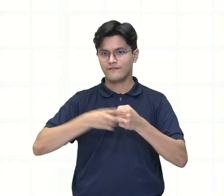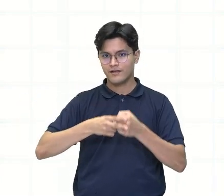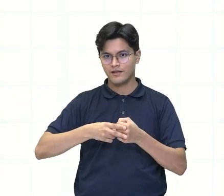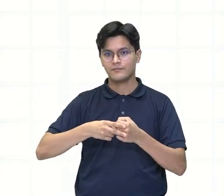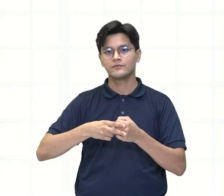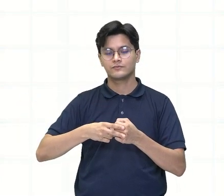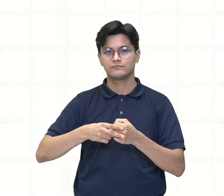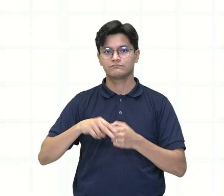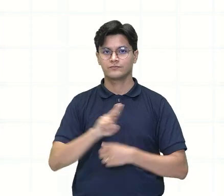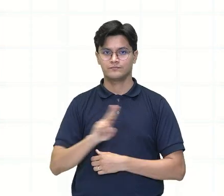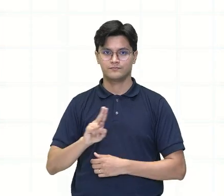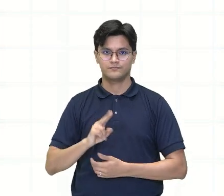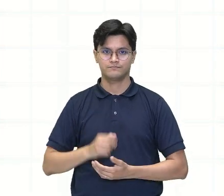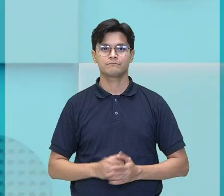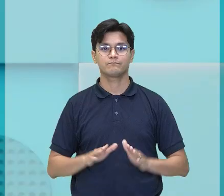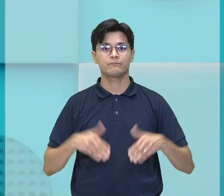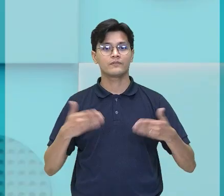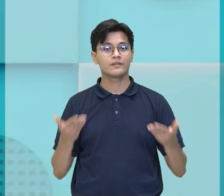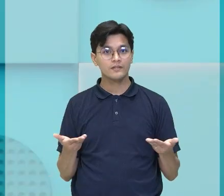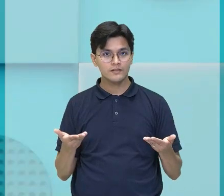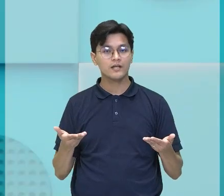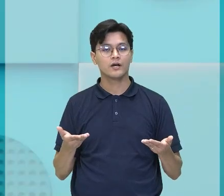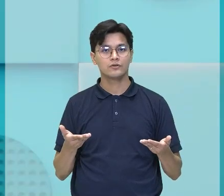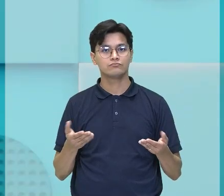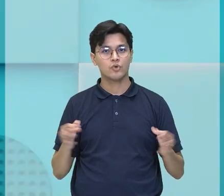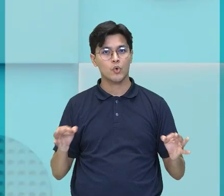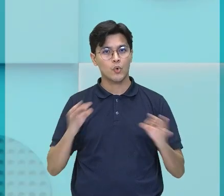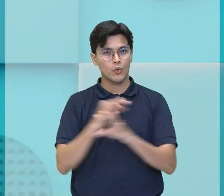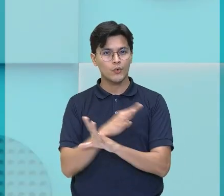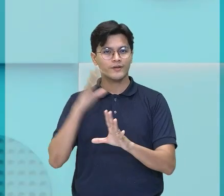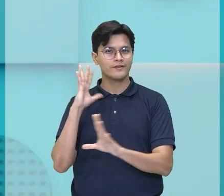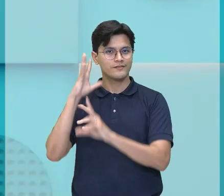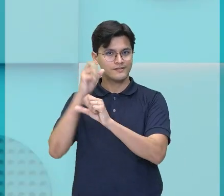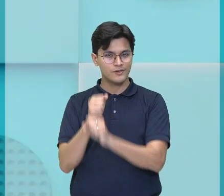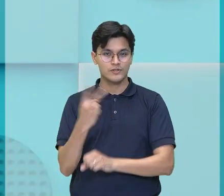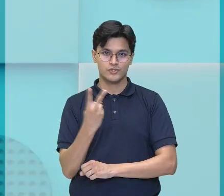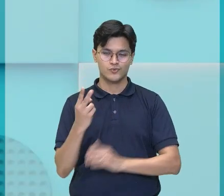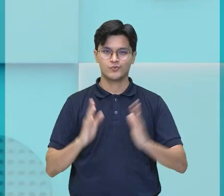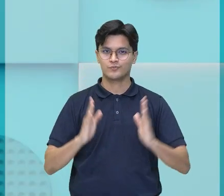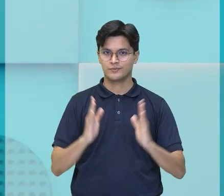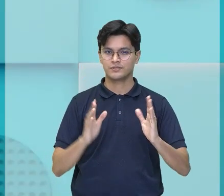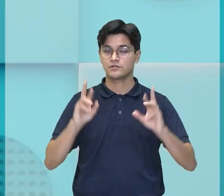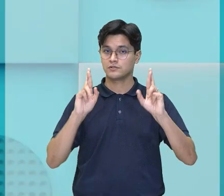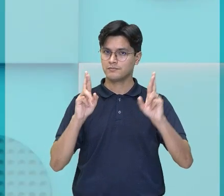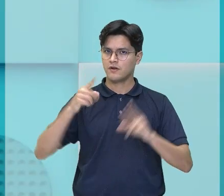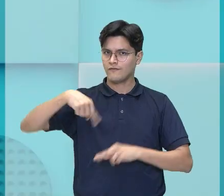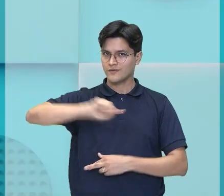Muito bem, pessoal. Então, essa foi a revisão aí da nossa segunda unidade. Espero que vocês tenham